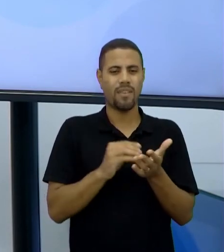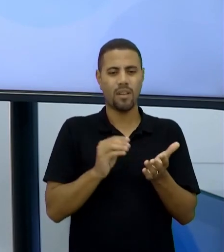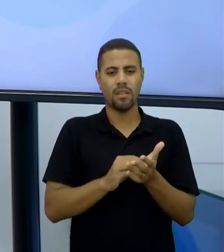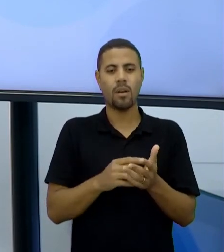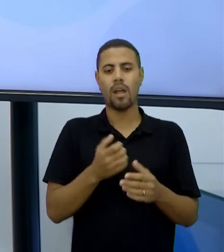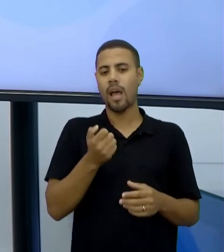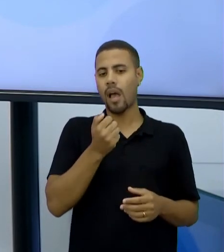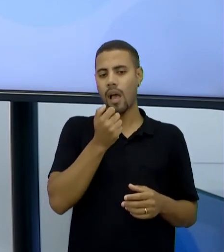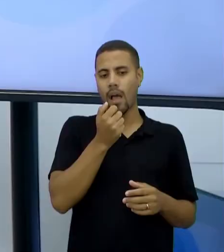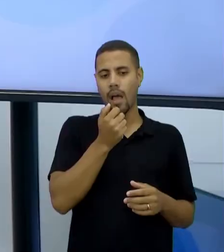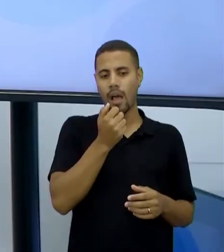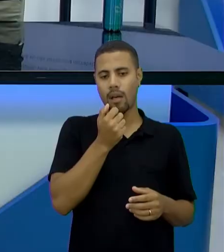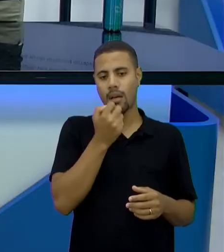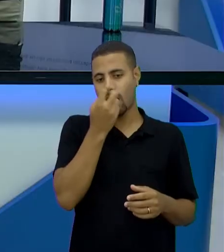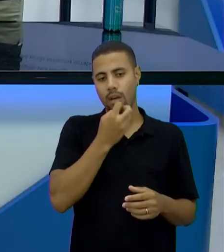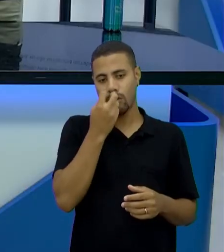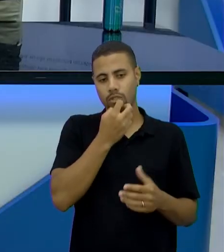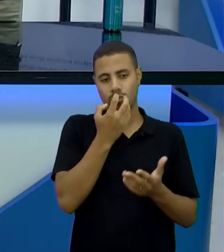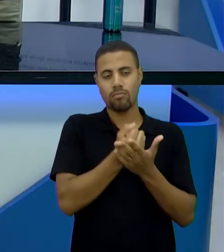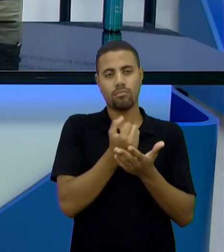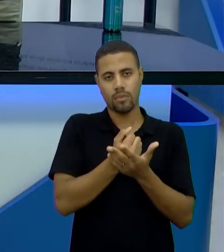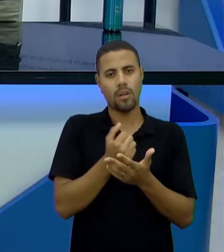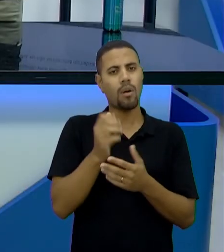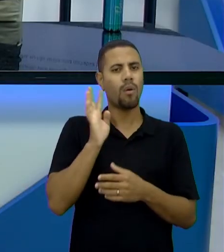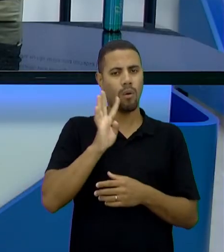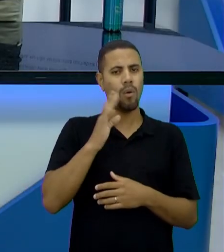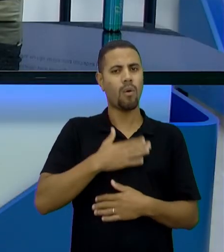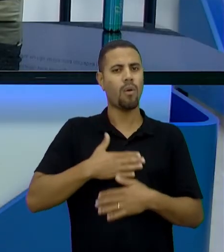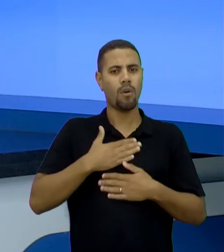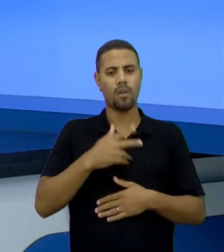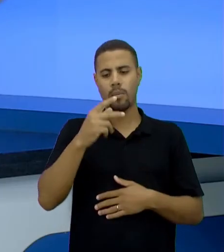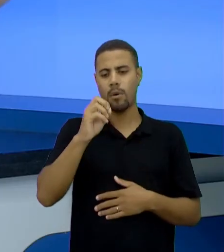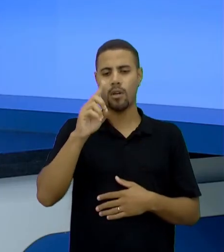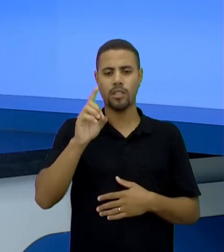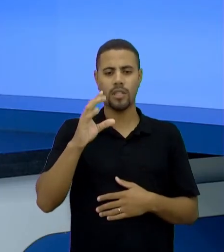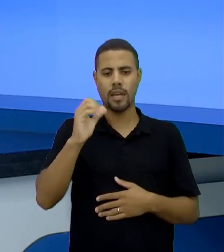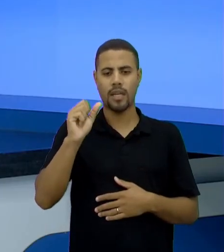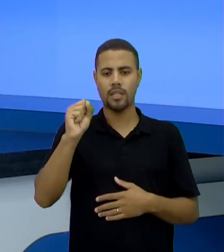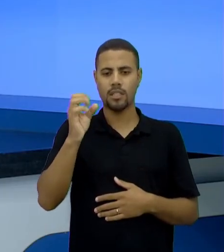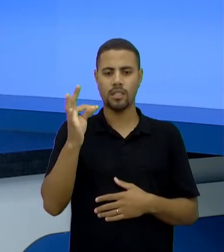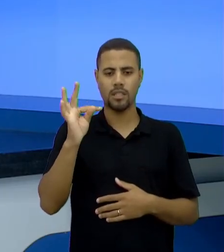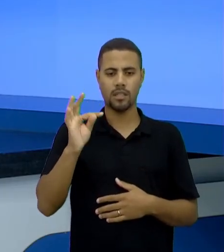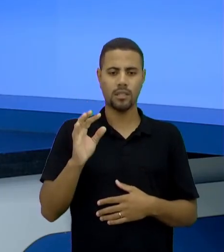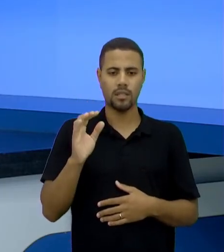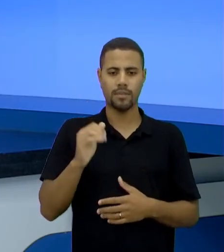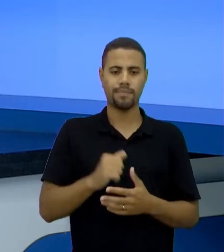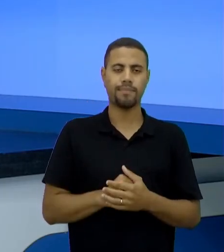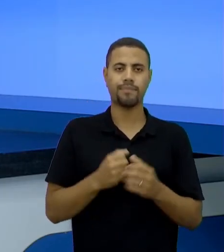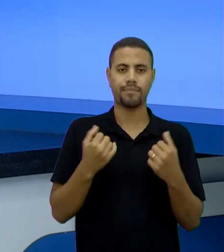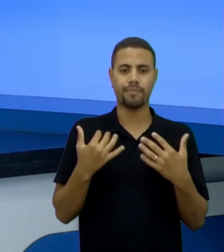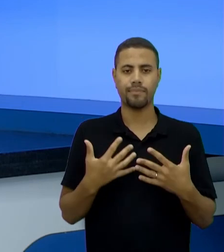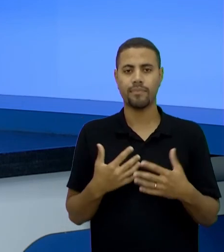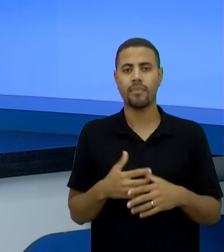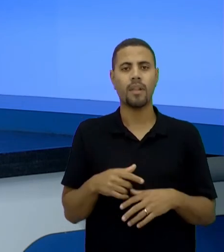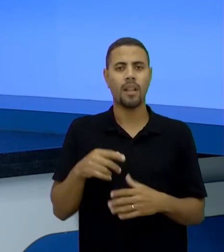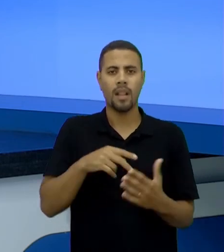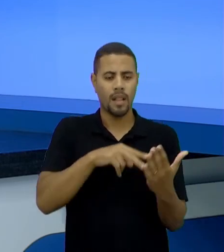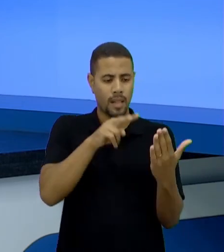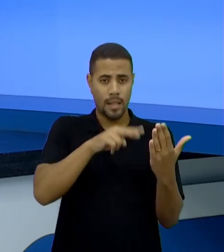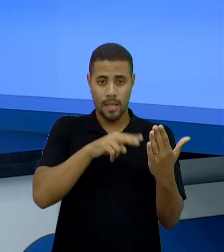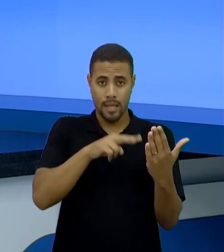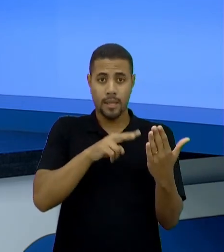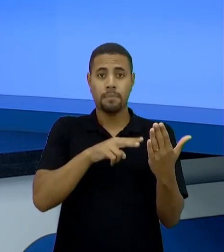não é tanto. Também é de perfil, né? E o interessante que você falou, por exemplo, a questão de ler, né? Você